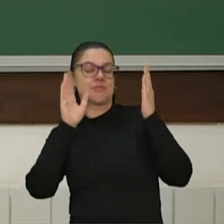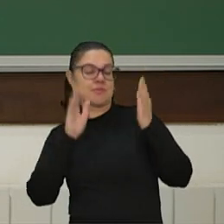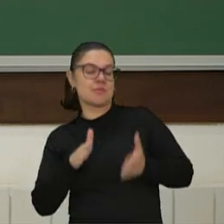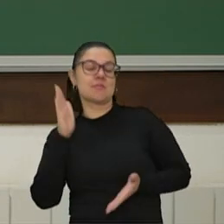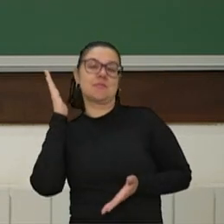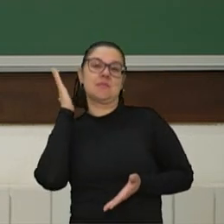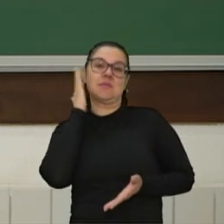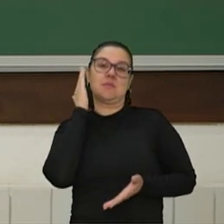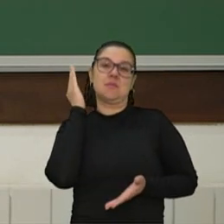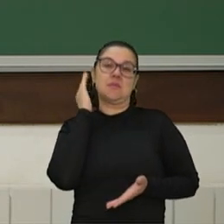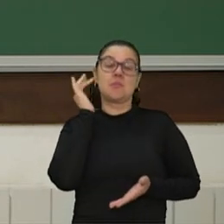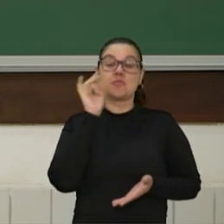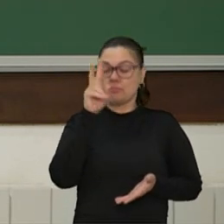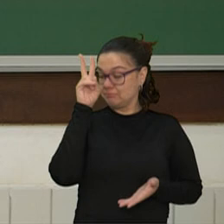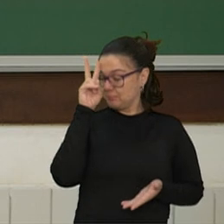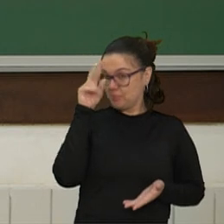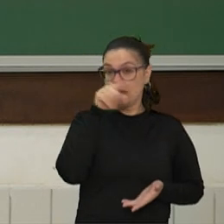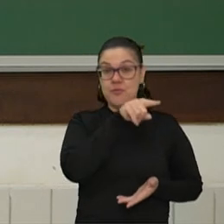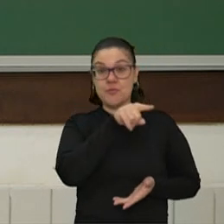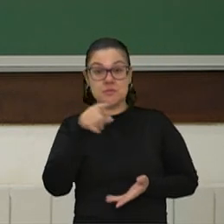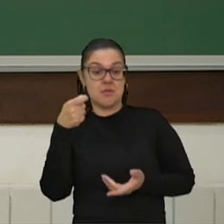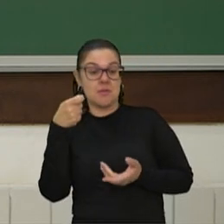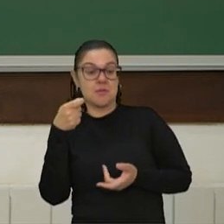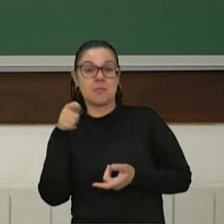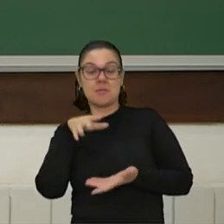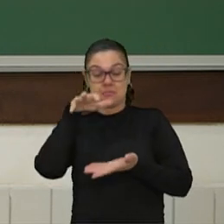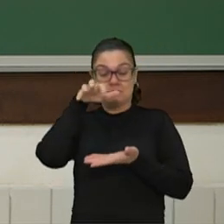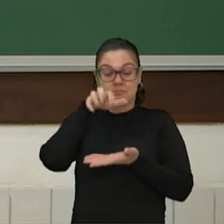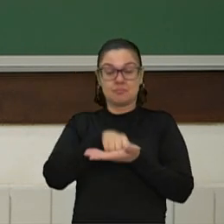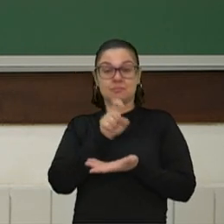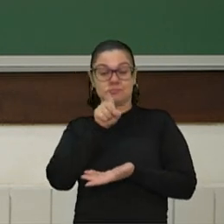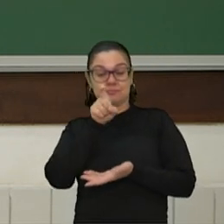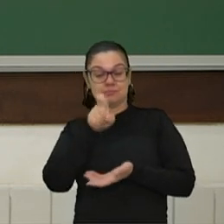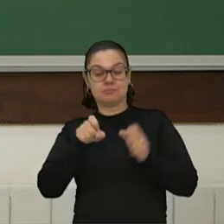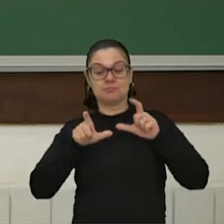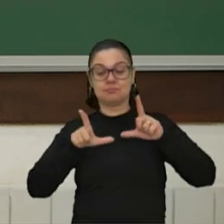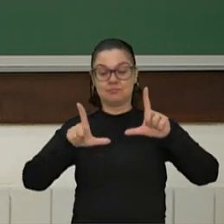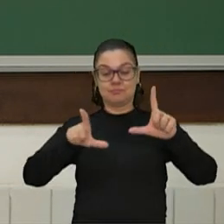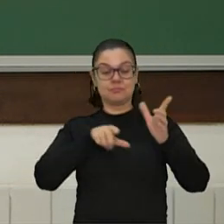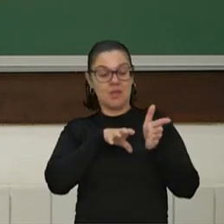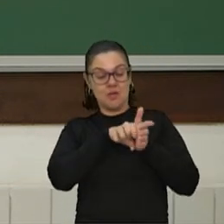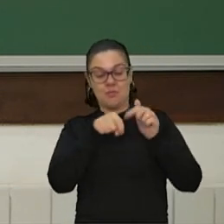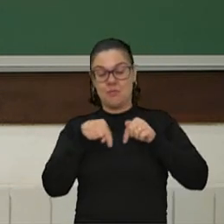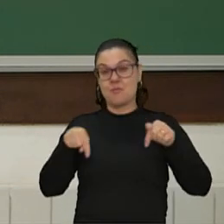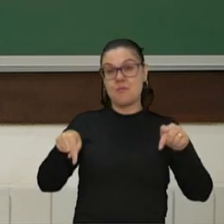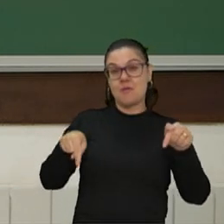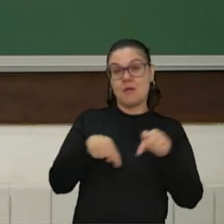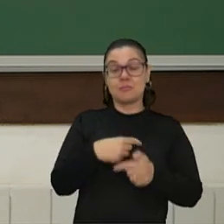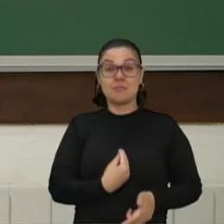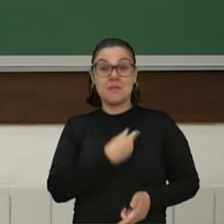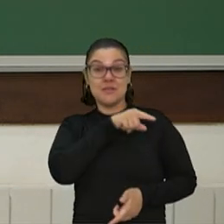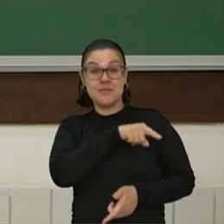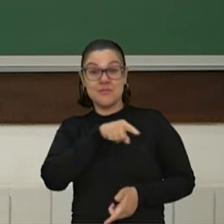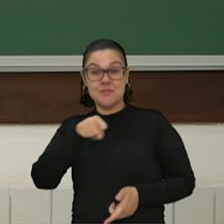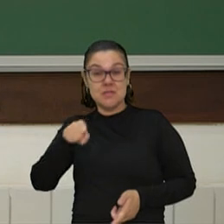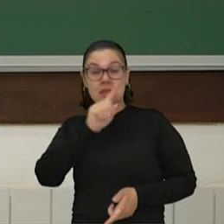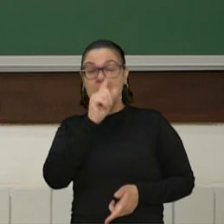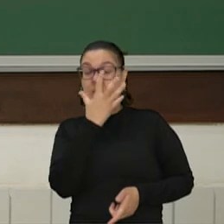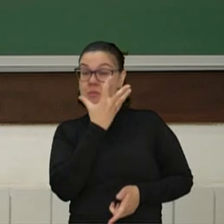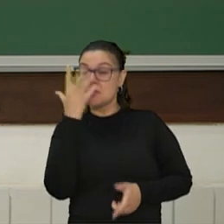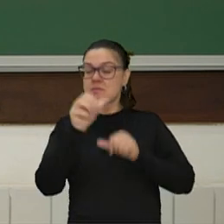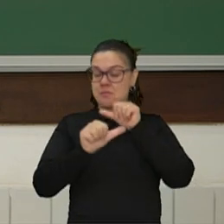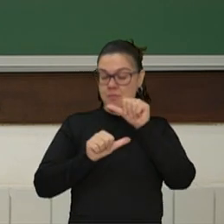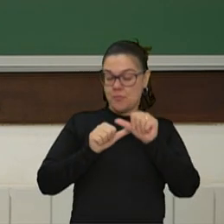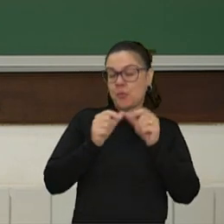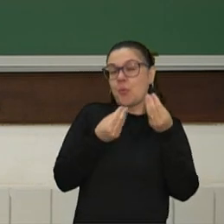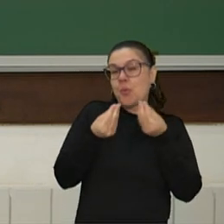sabem disso, é só um lembrete que vocês precisam registrar lá no Google Classroom a presença de vocês. Lembre que mudou um